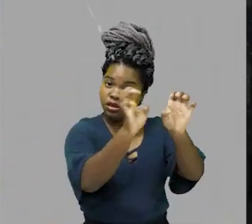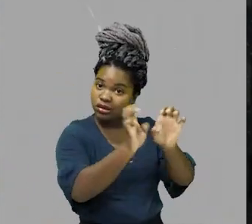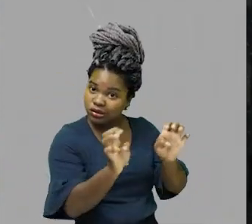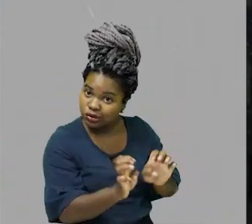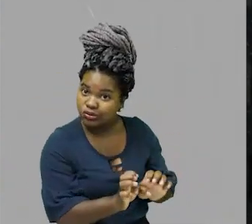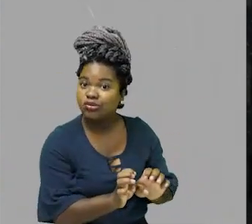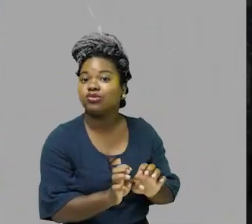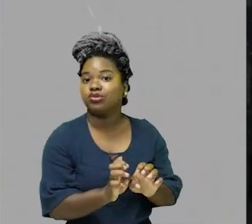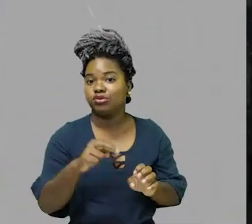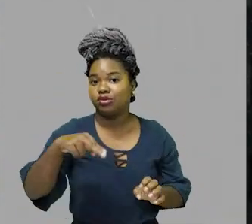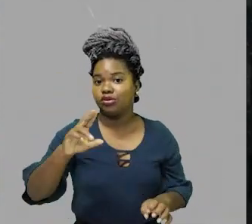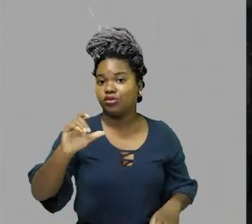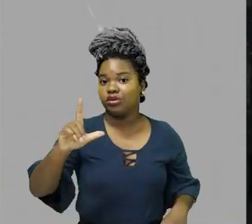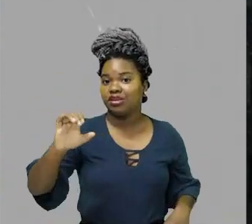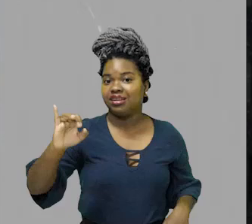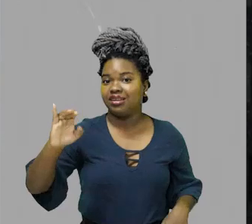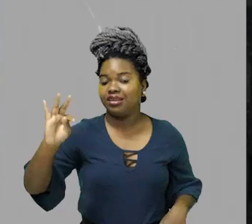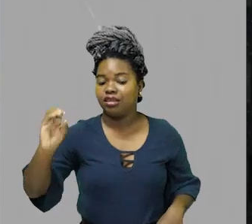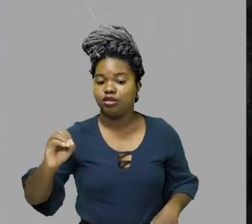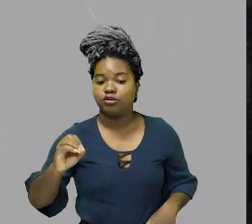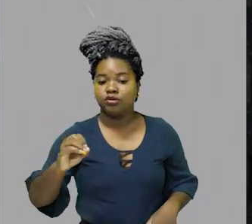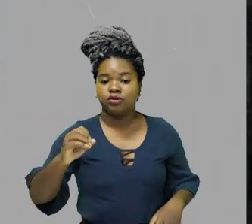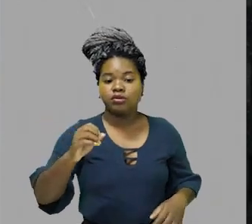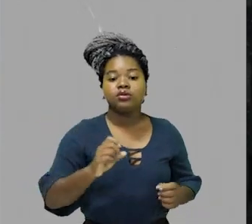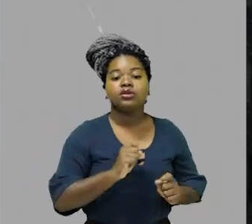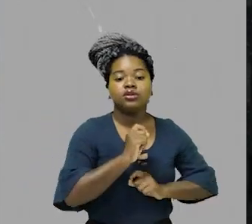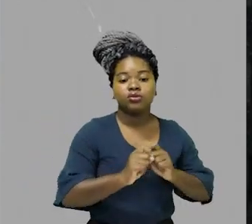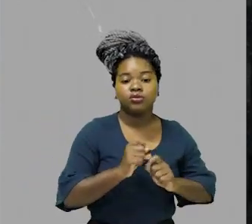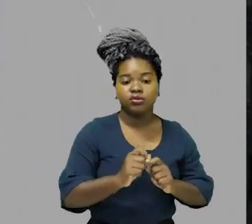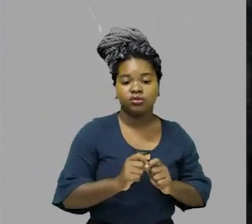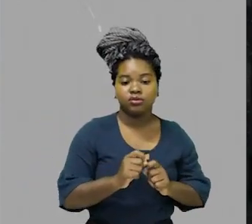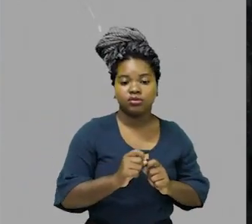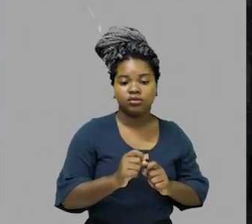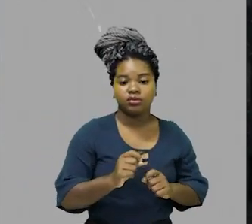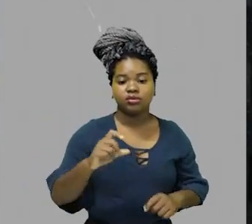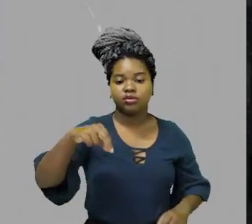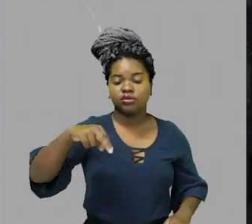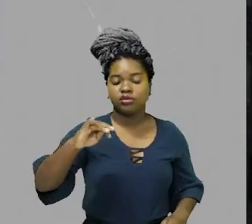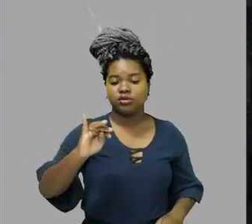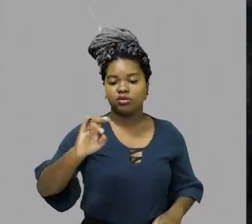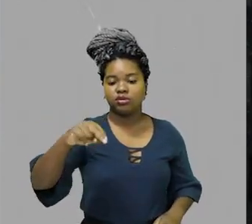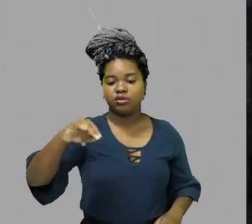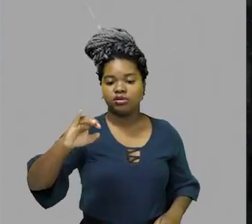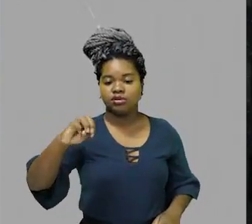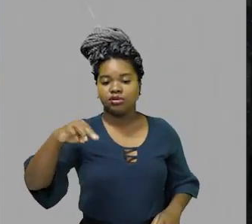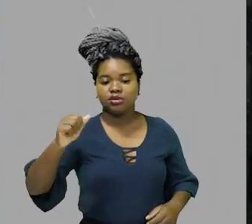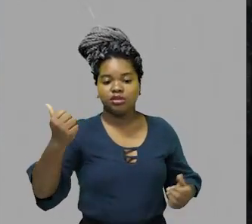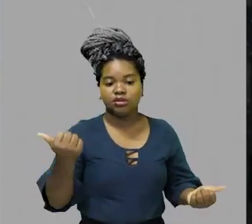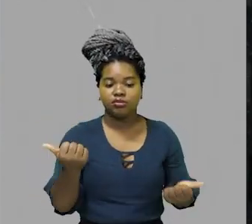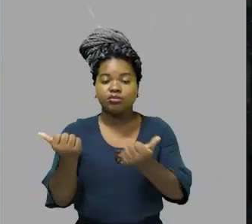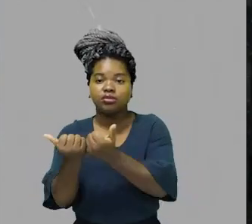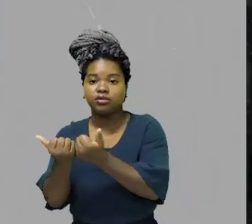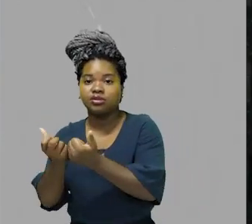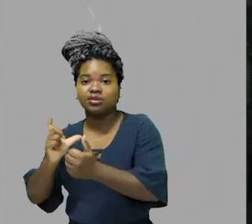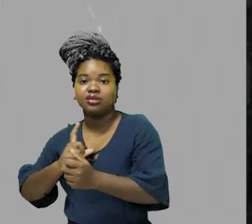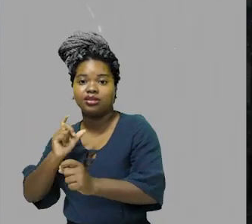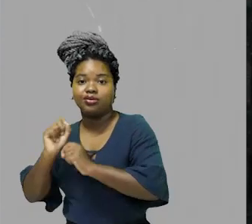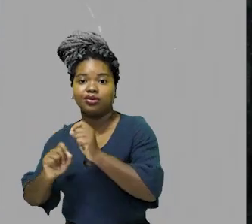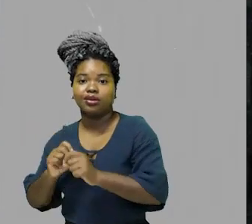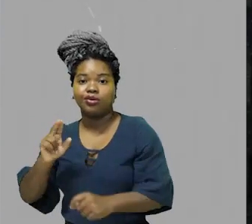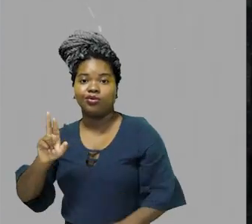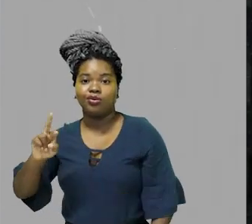no RNA, no lugar de timina, eu tenho uracila. Então, se eu tenho no